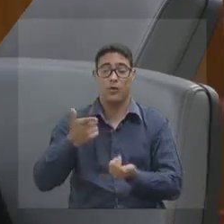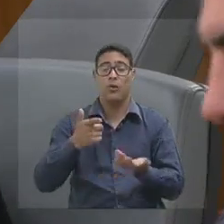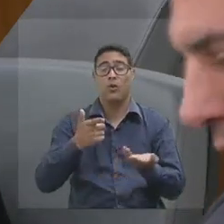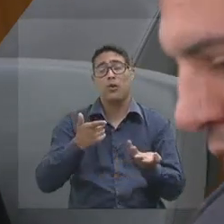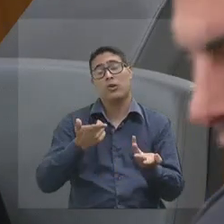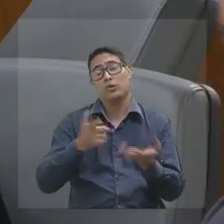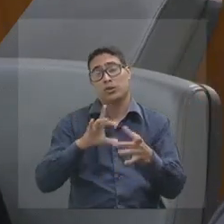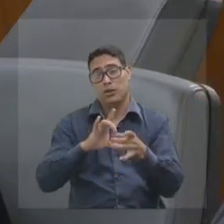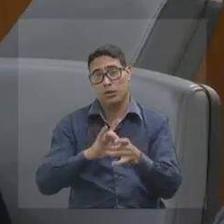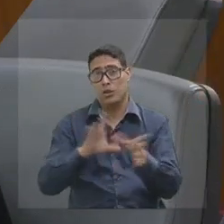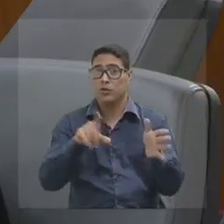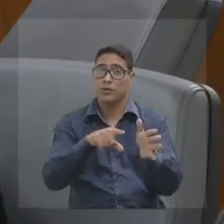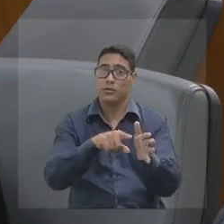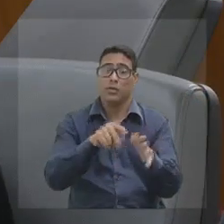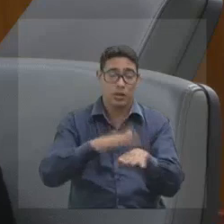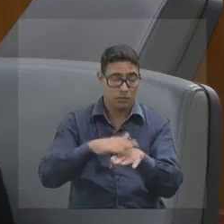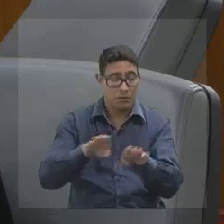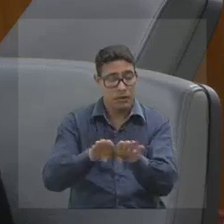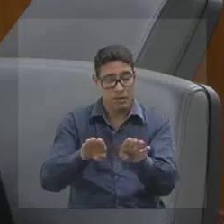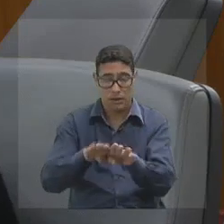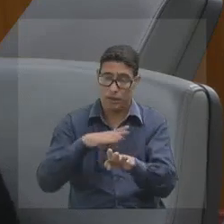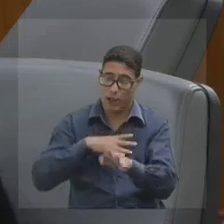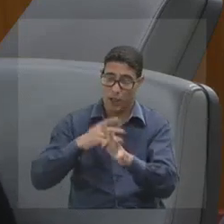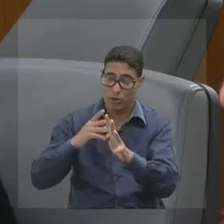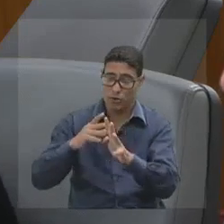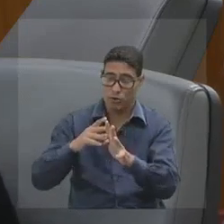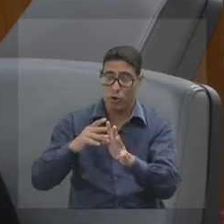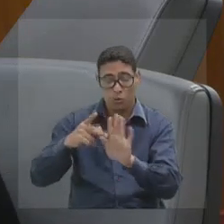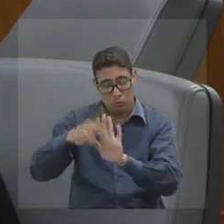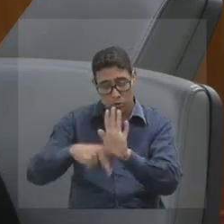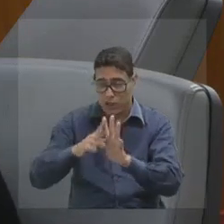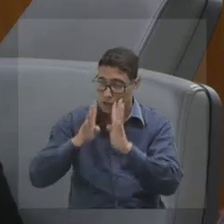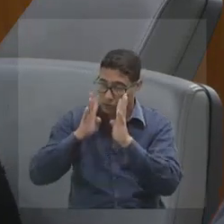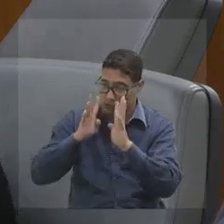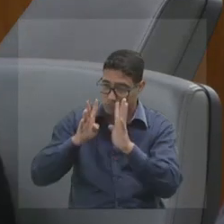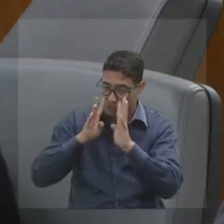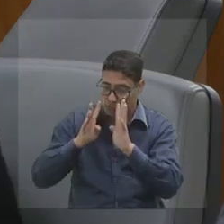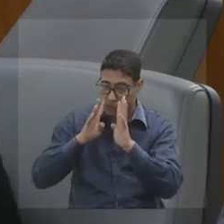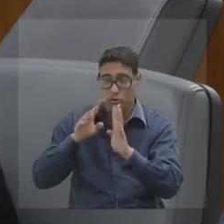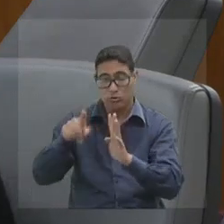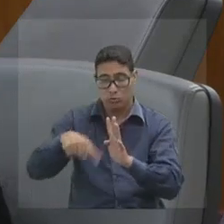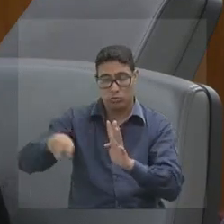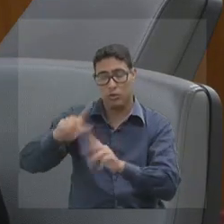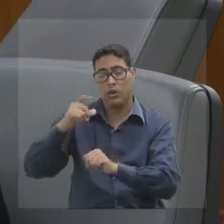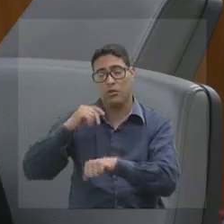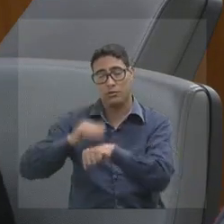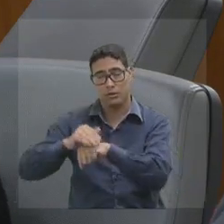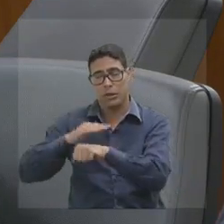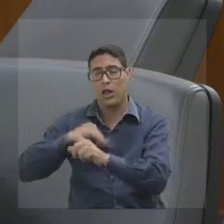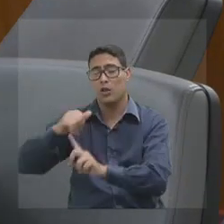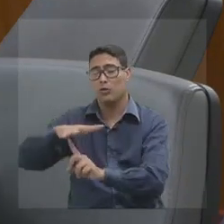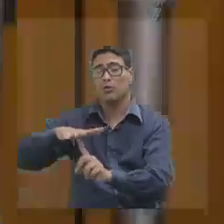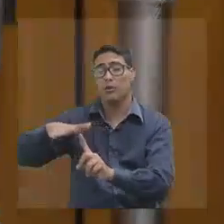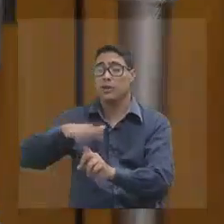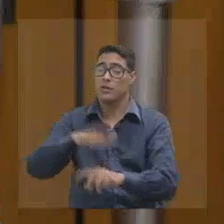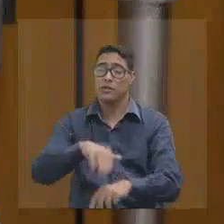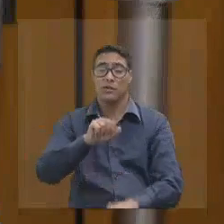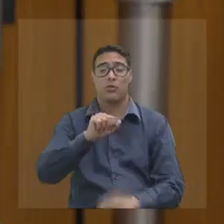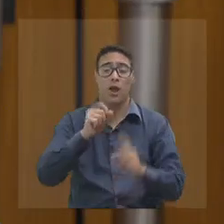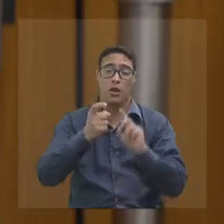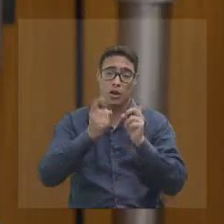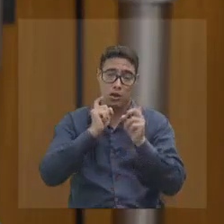instrumento de escuta a sociedade a toda a sociedade que são as audiências públicas né então os Empreendimentos maiores